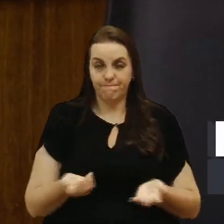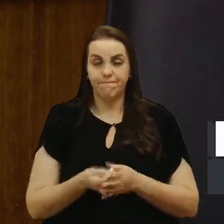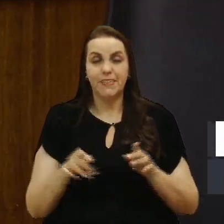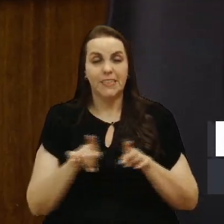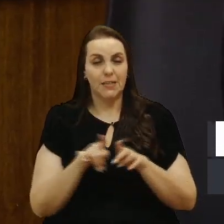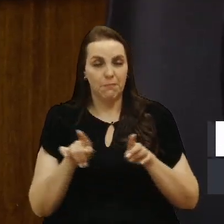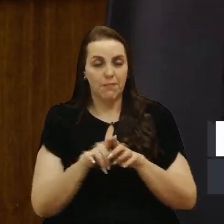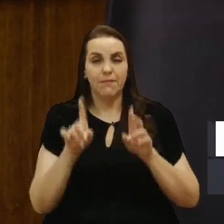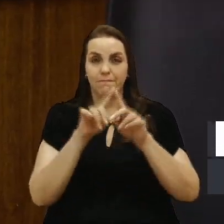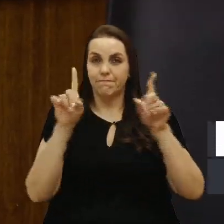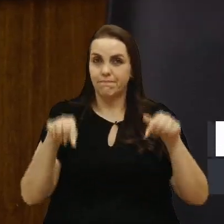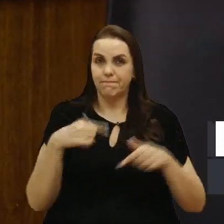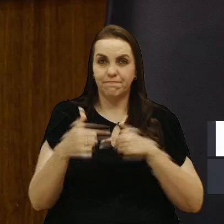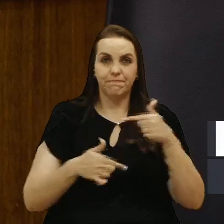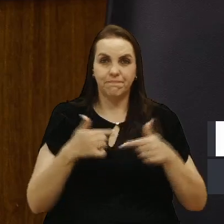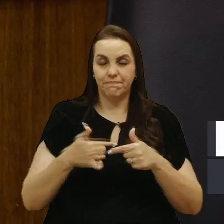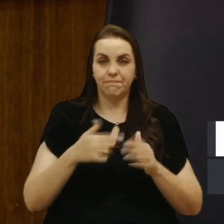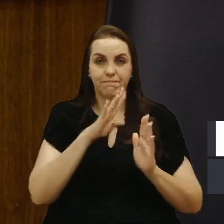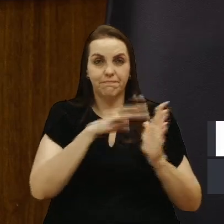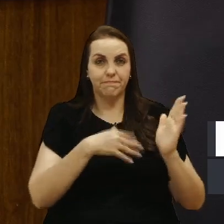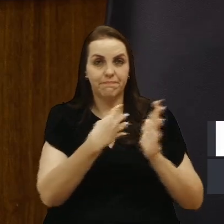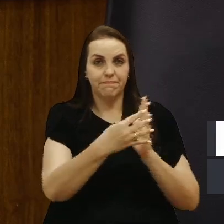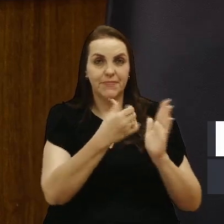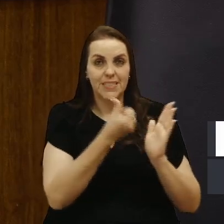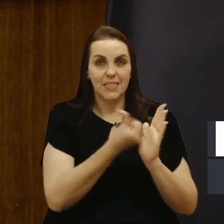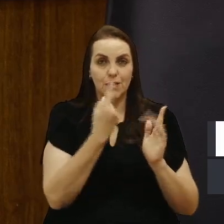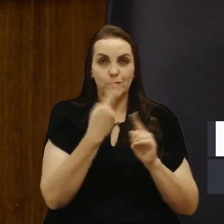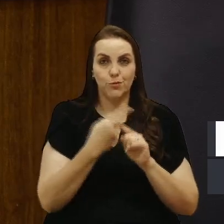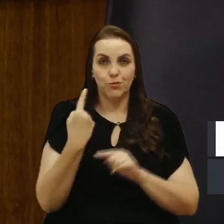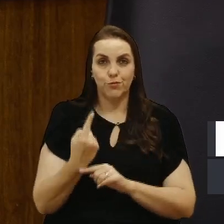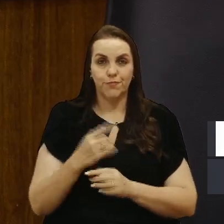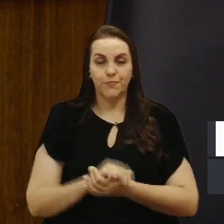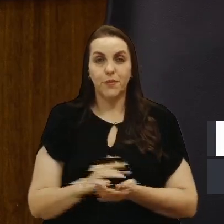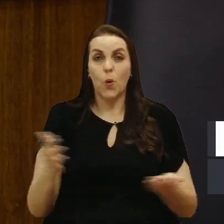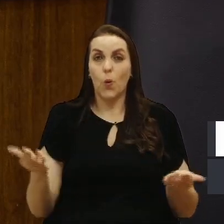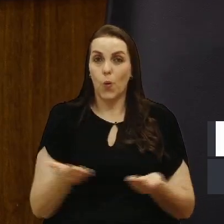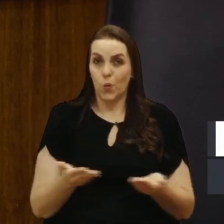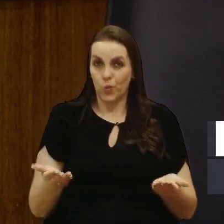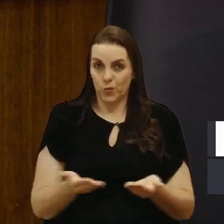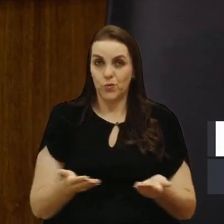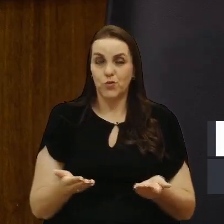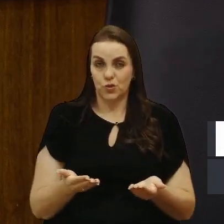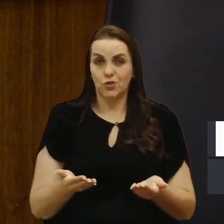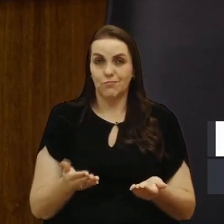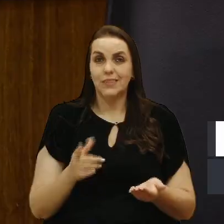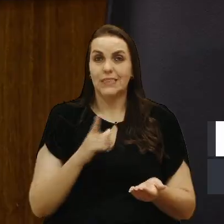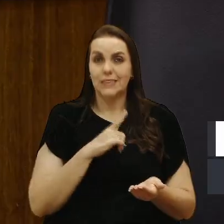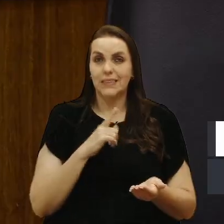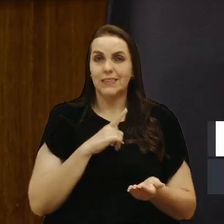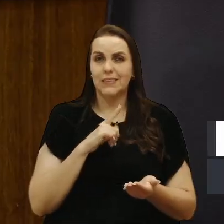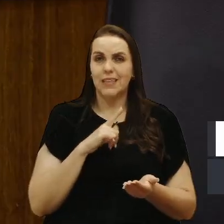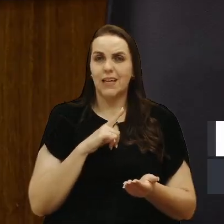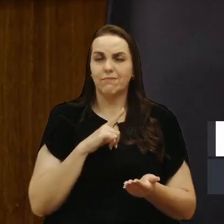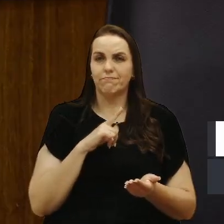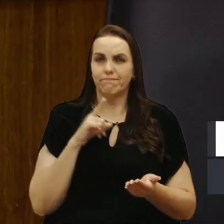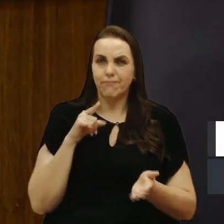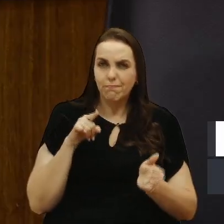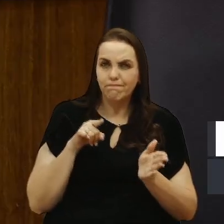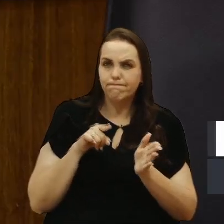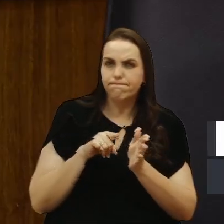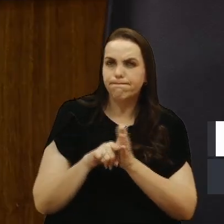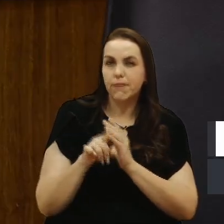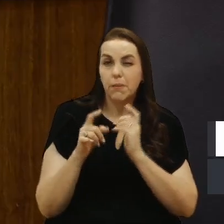estabelecimentos que trabalham com a escala 6x1. E hoje há uma indagação por parte do empresariado,